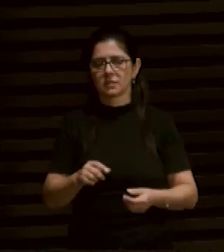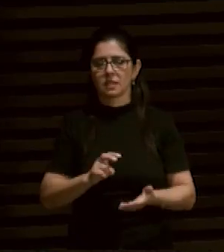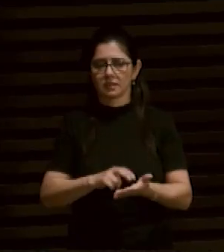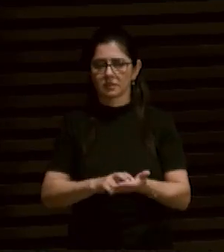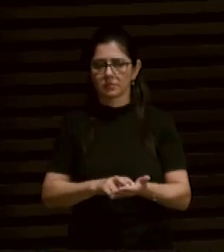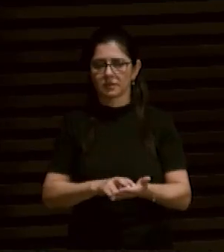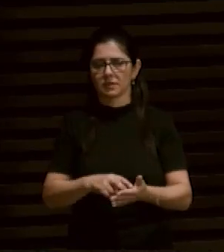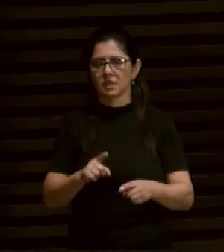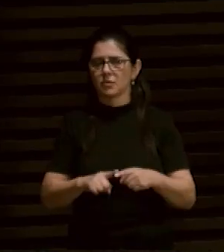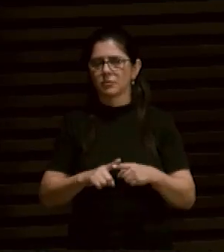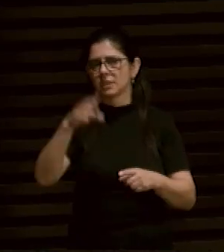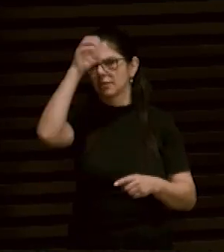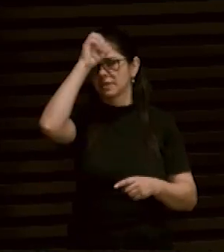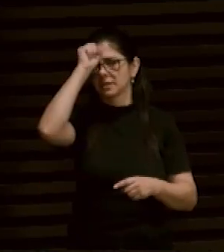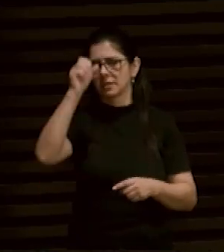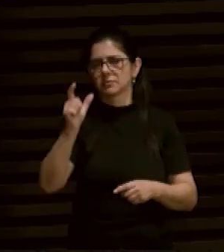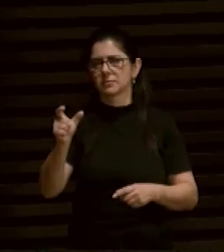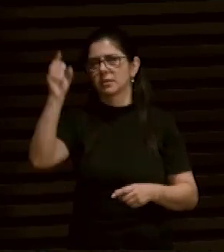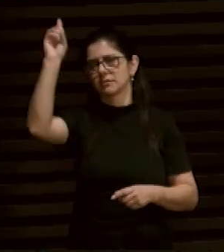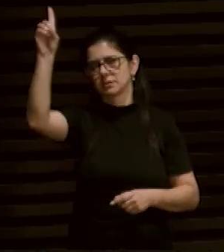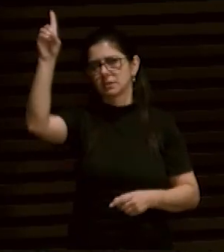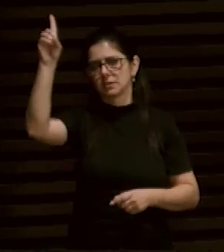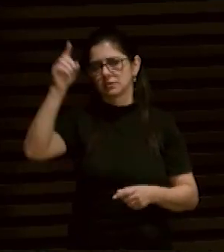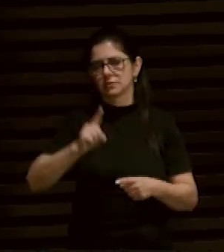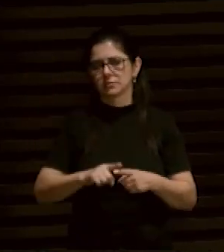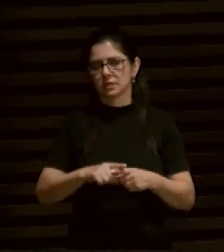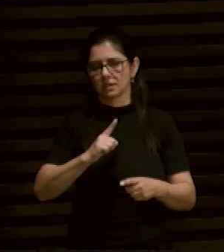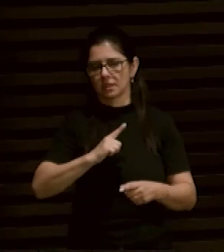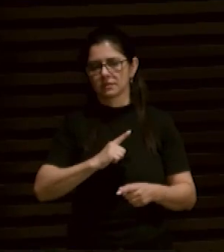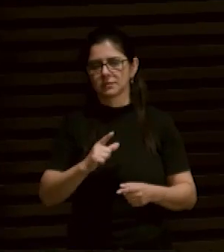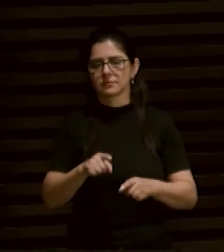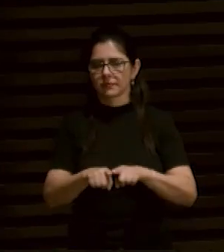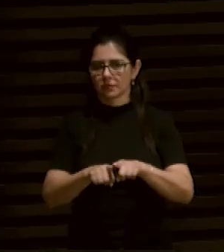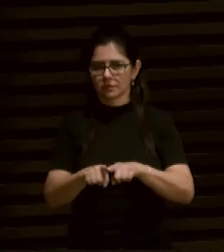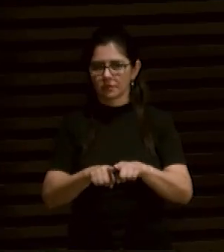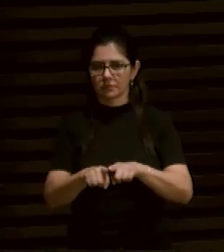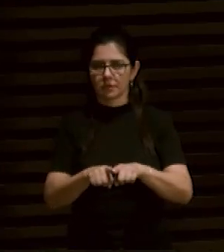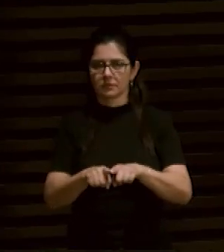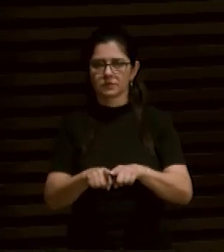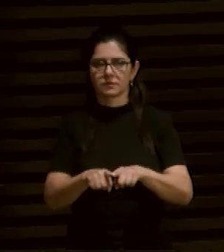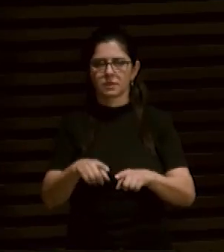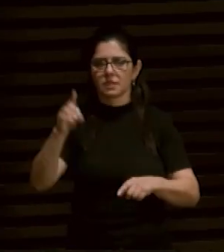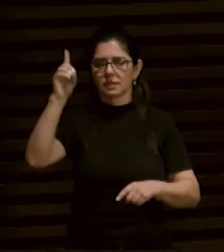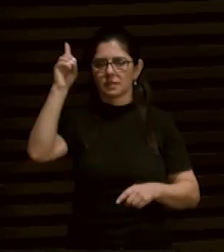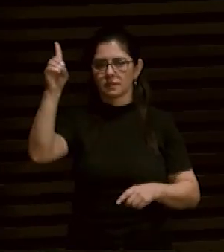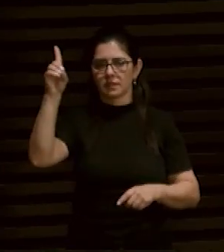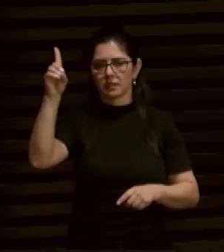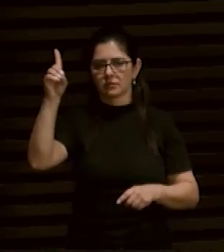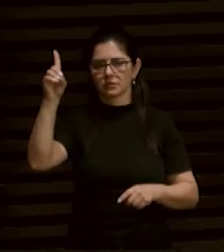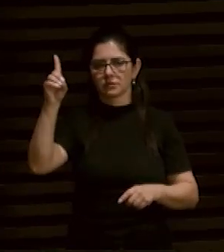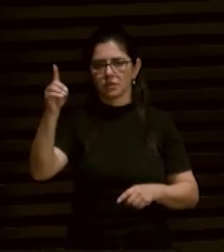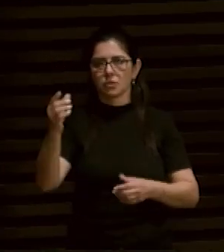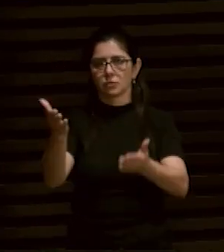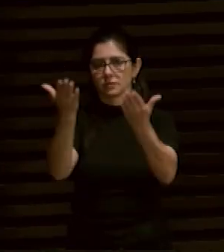mensagem? Por que nós temos irmãos ao nosso lado? O tempo todo, Deus nos dá a possibilidade,